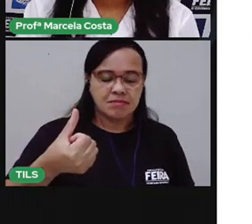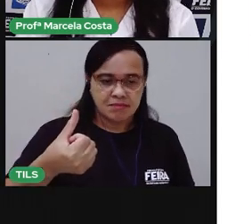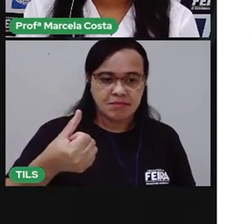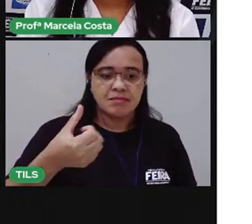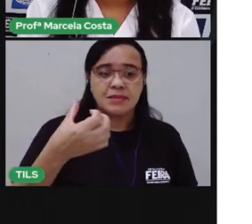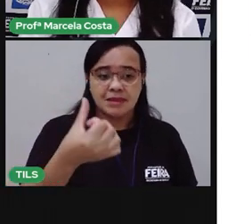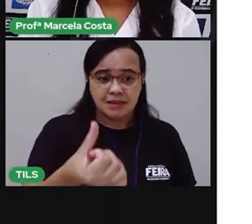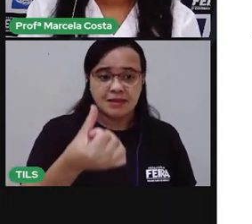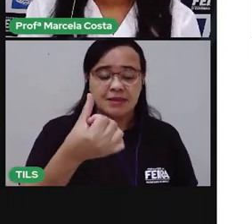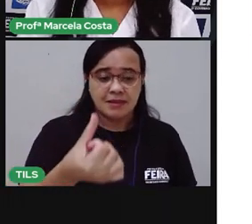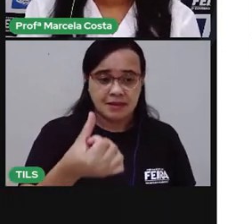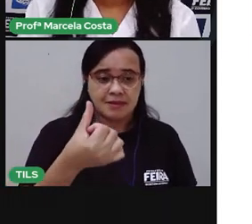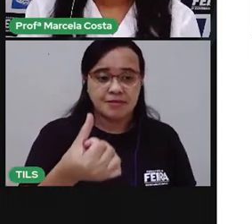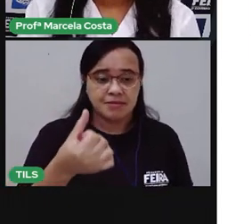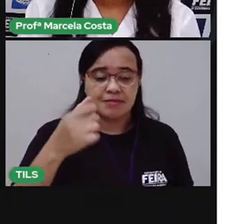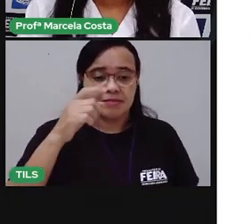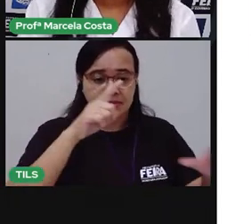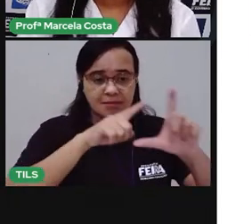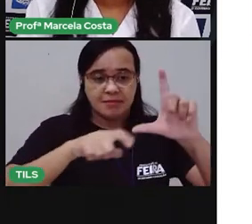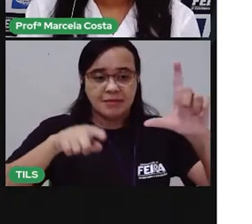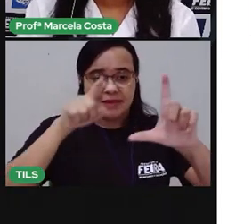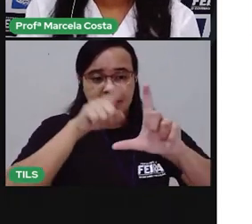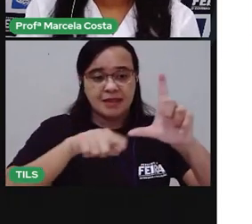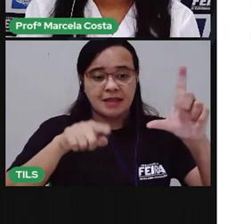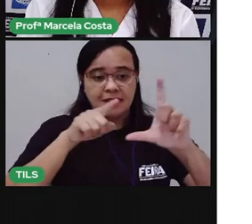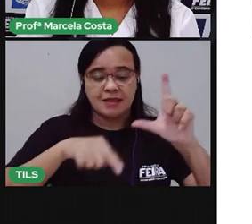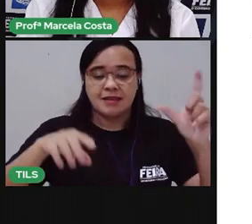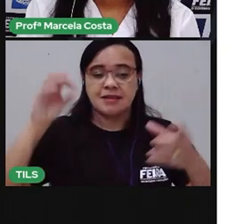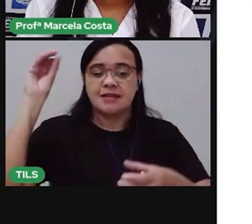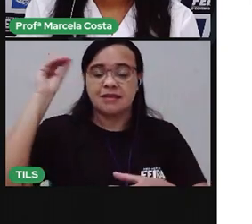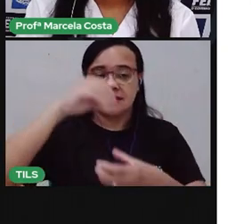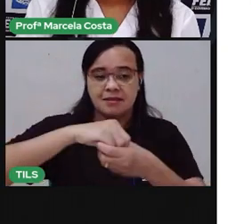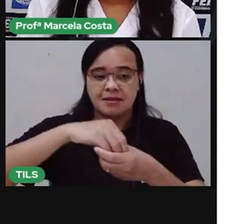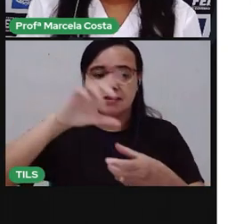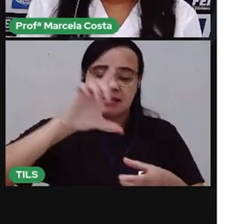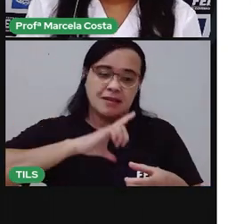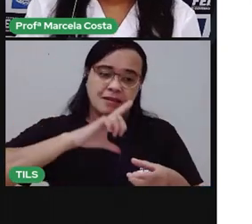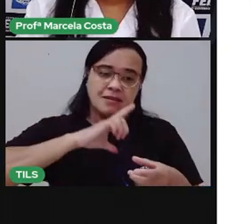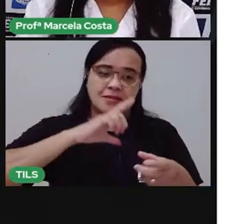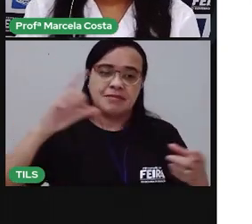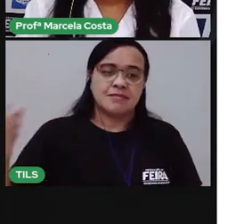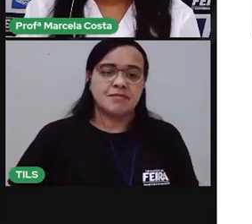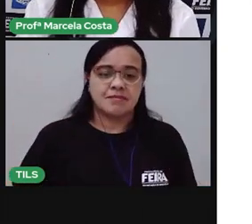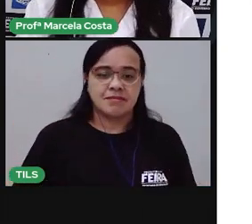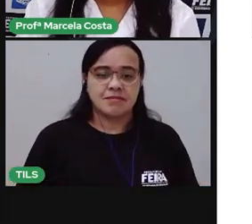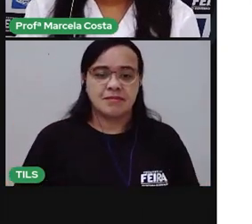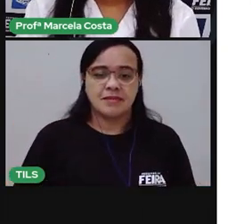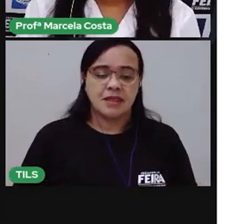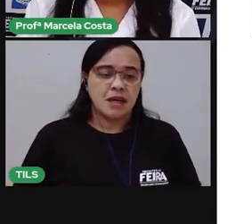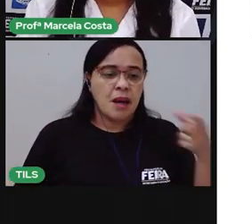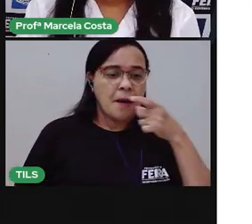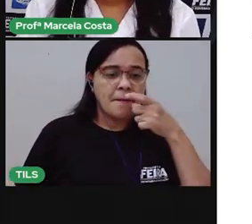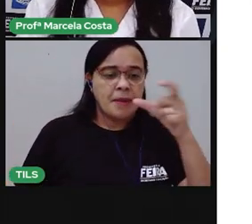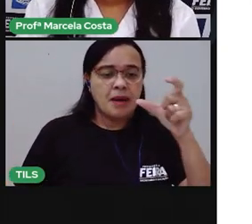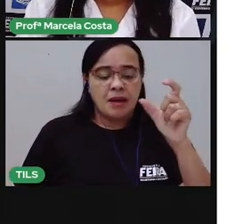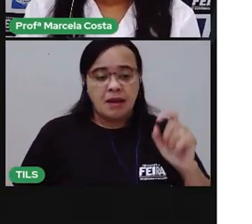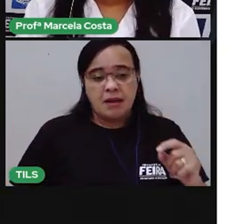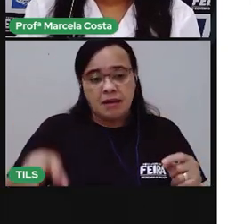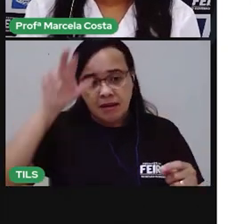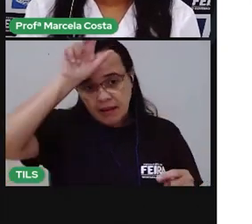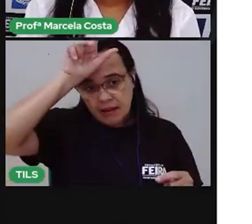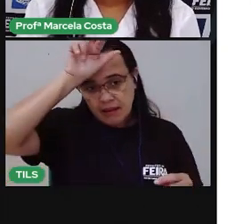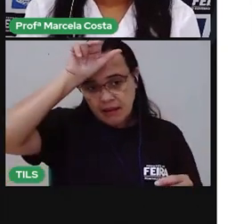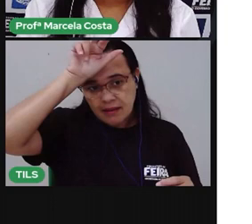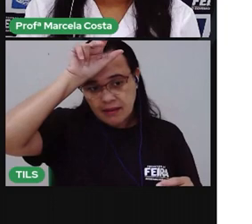seis letras número 6 aqui nesse espaço e agora palavra barata